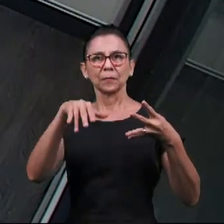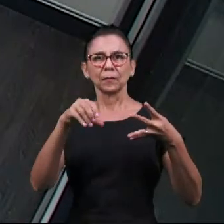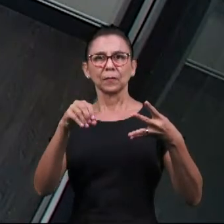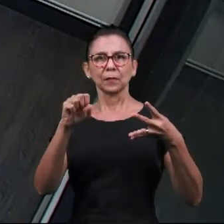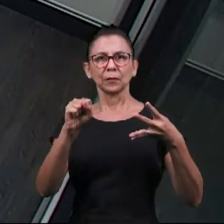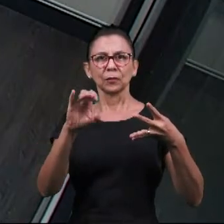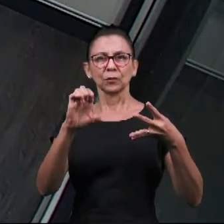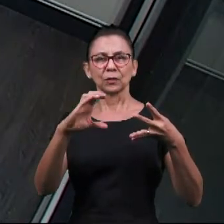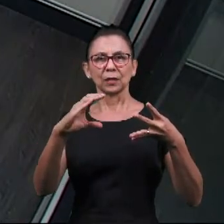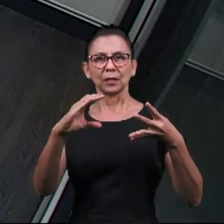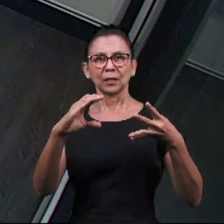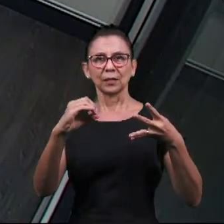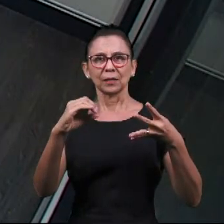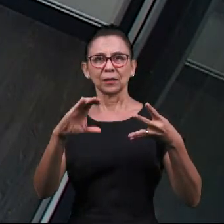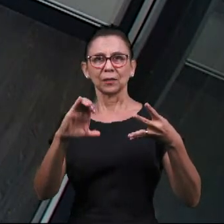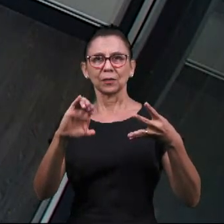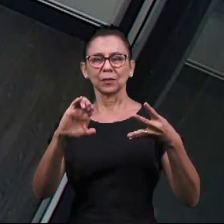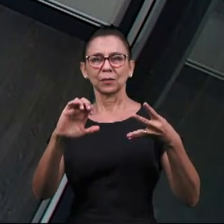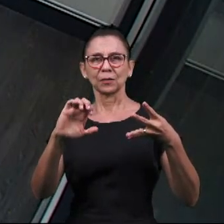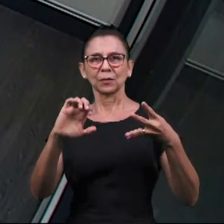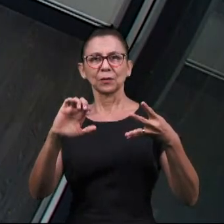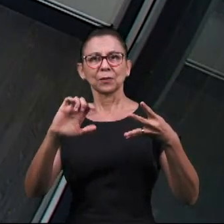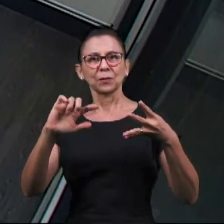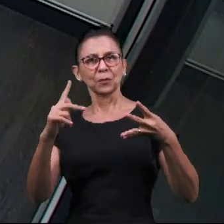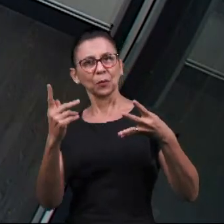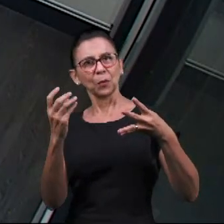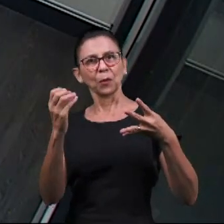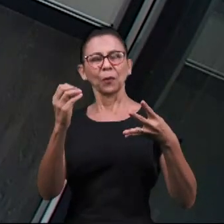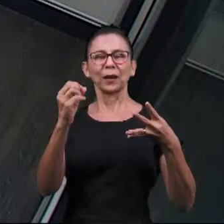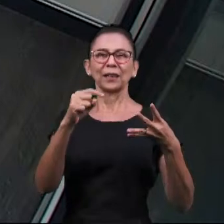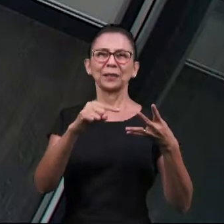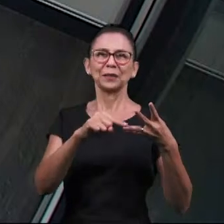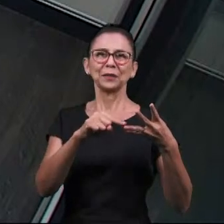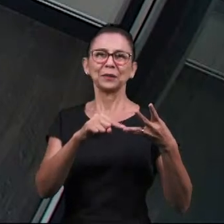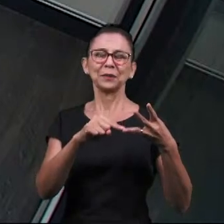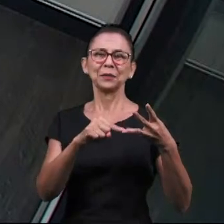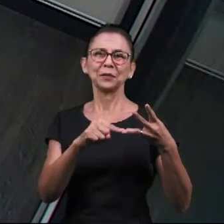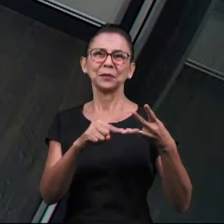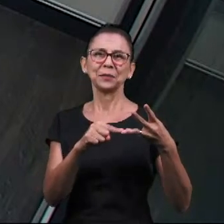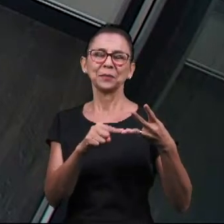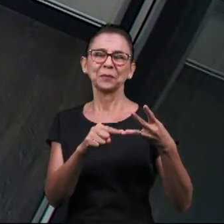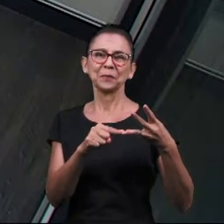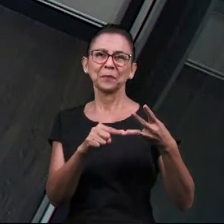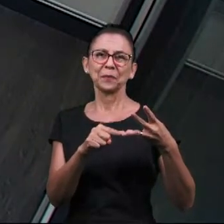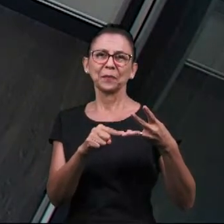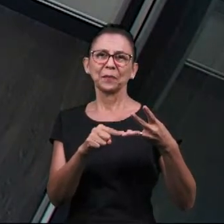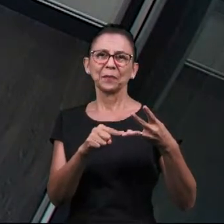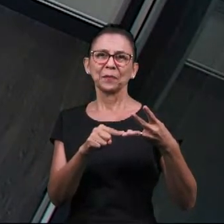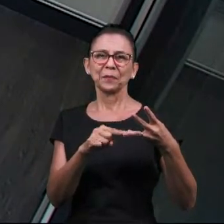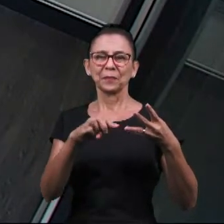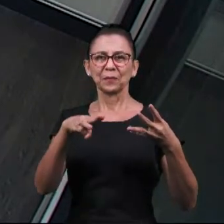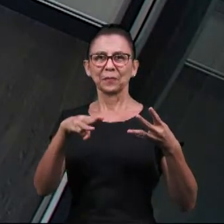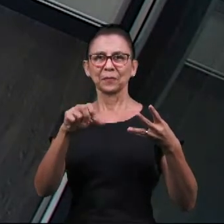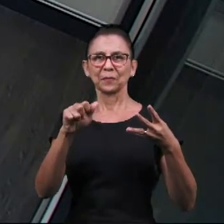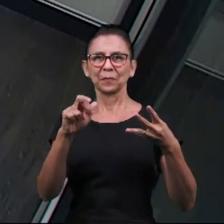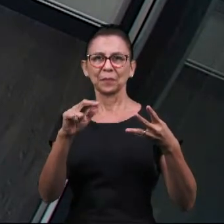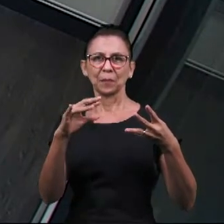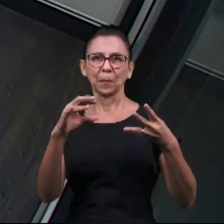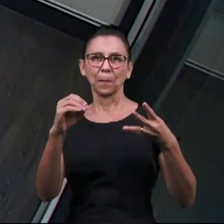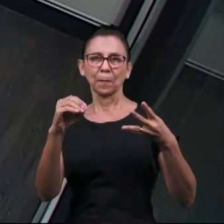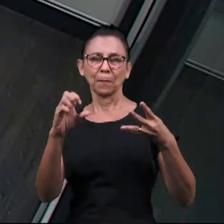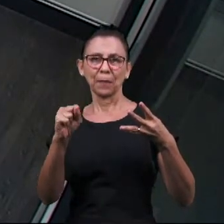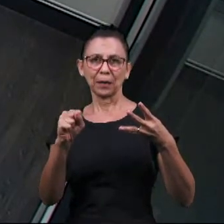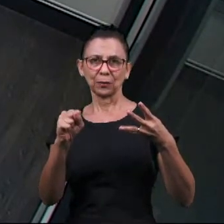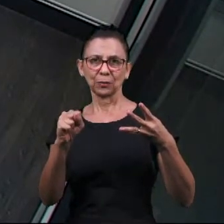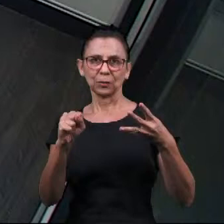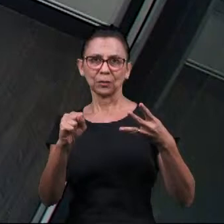muito conhecido aqui. Aí tenho eu, né? E o meu, abaixo de mim, né? Mais novo que eu, o pastor Marcos Coelho.